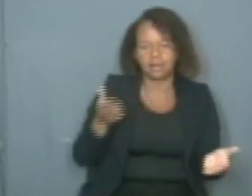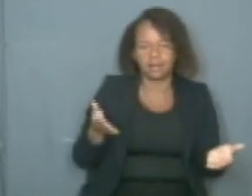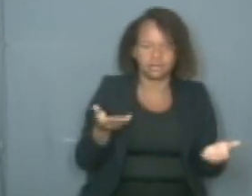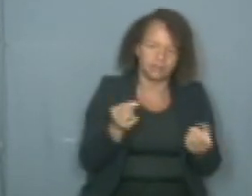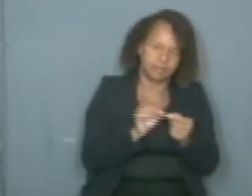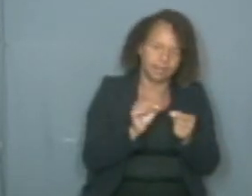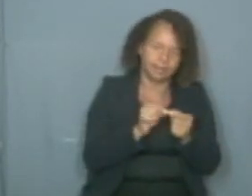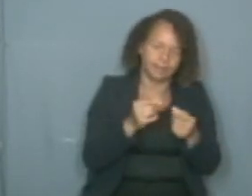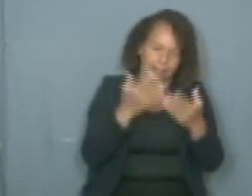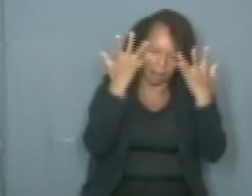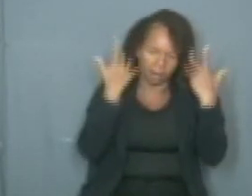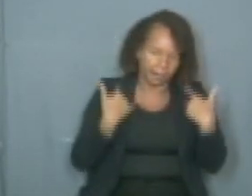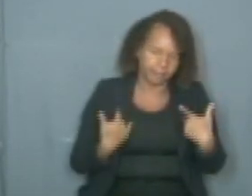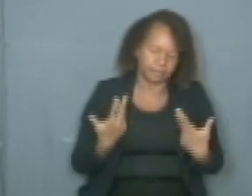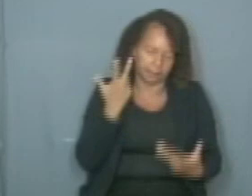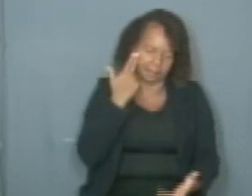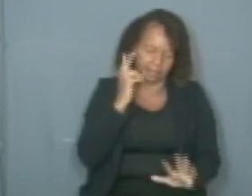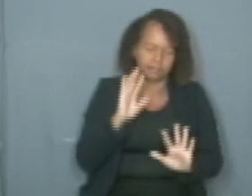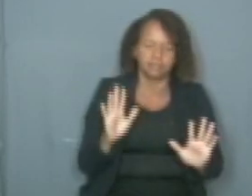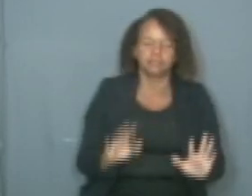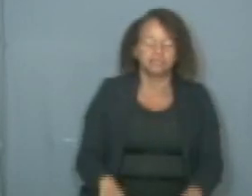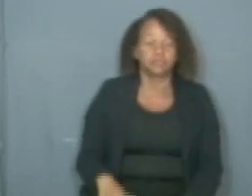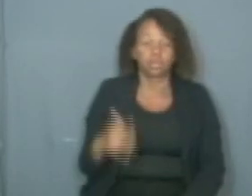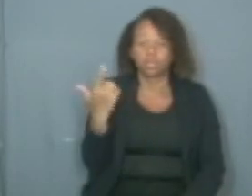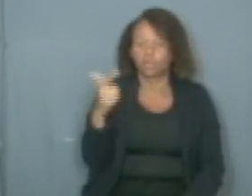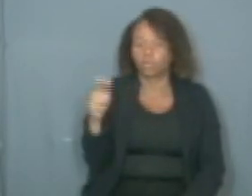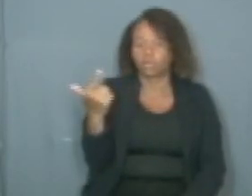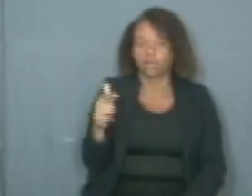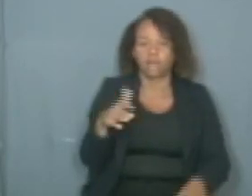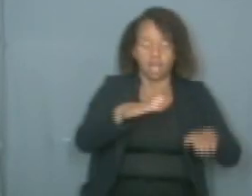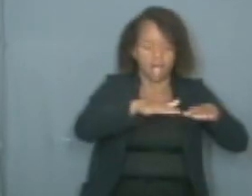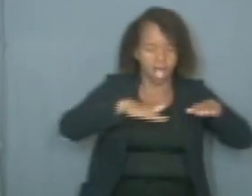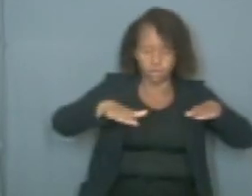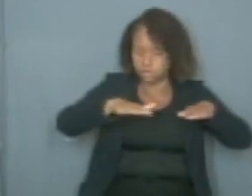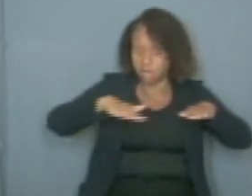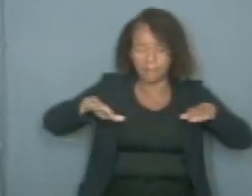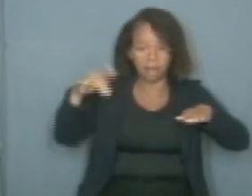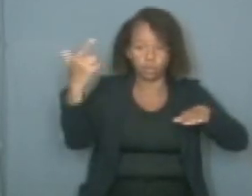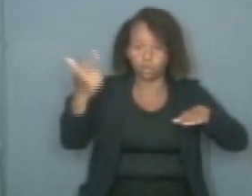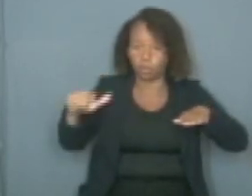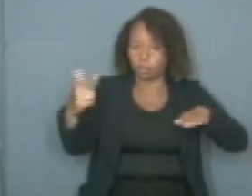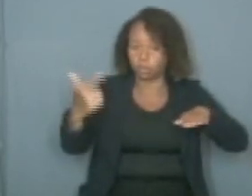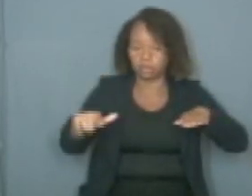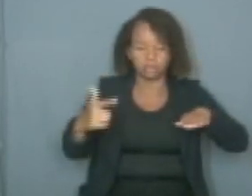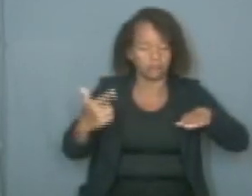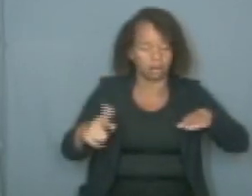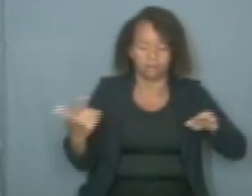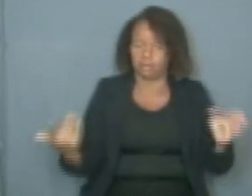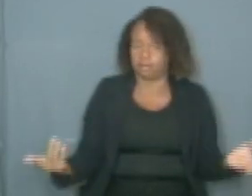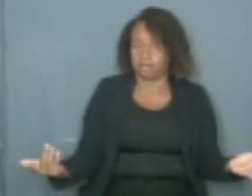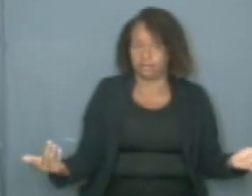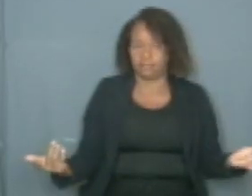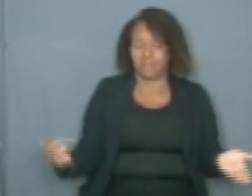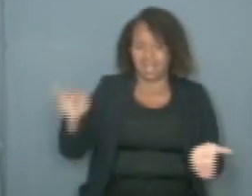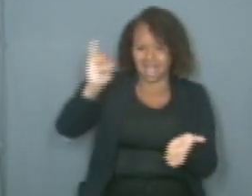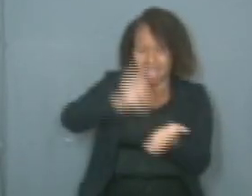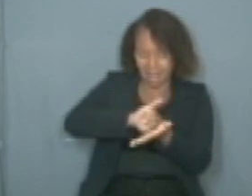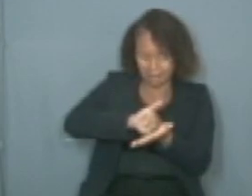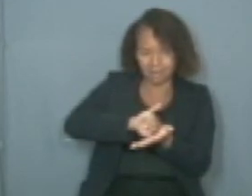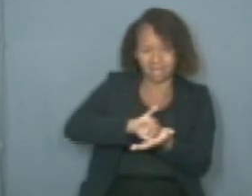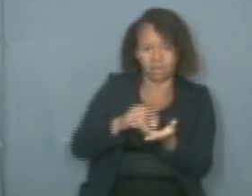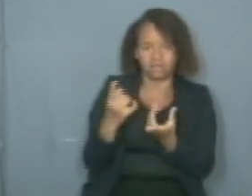produz. Isso não tem. Calçamento não tem. Isso é uma capital